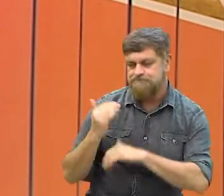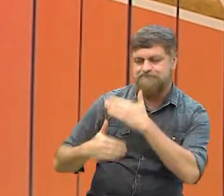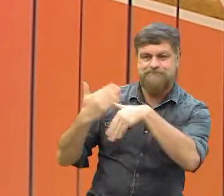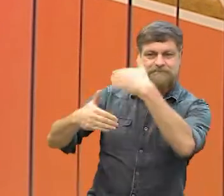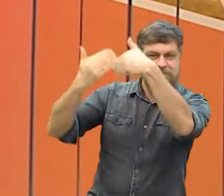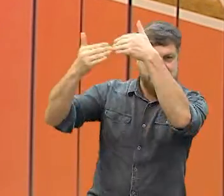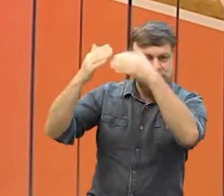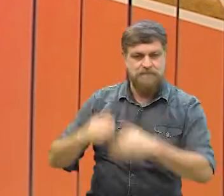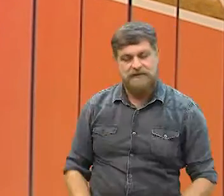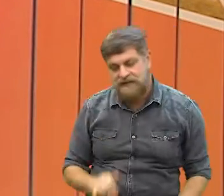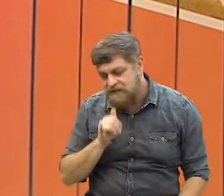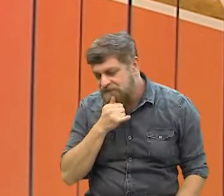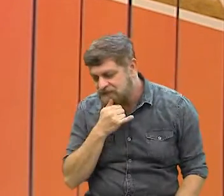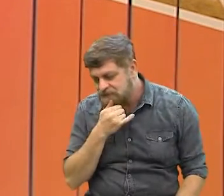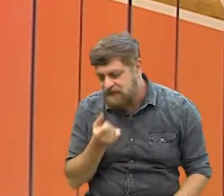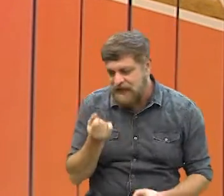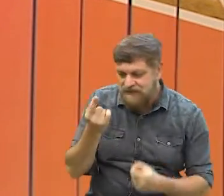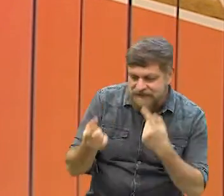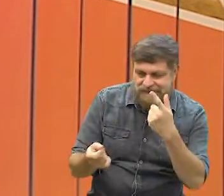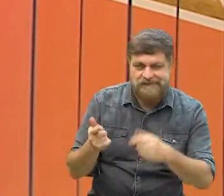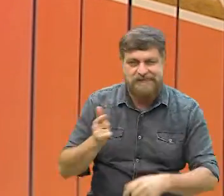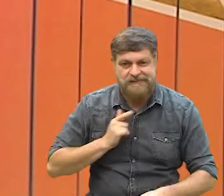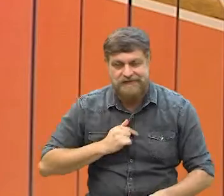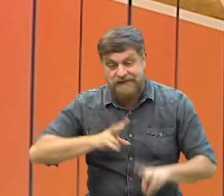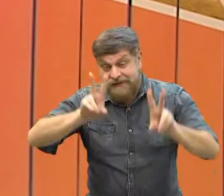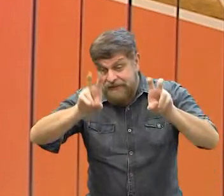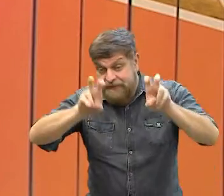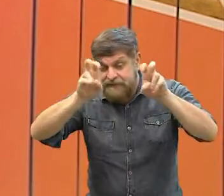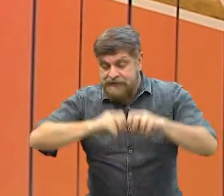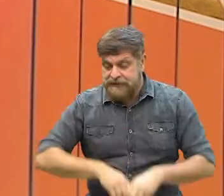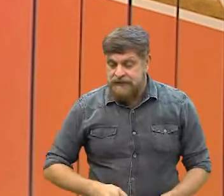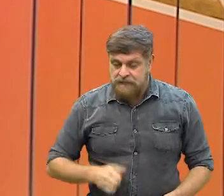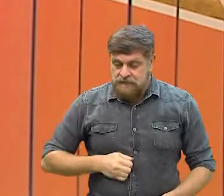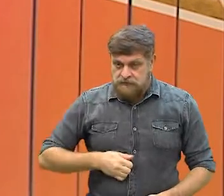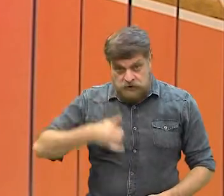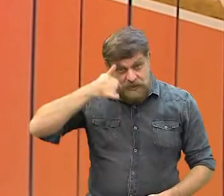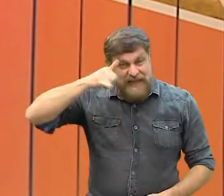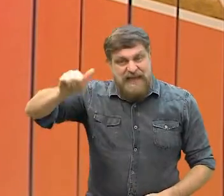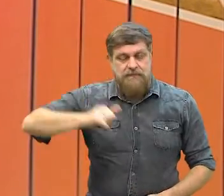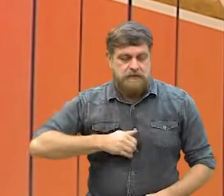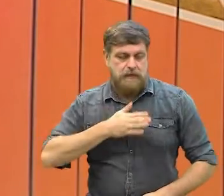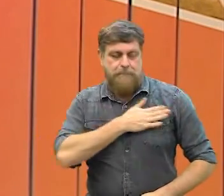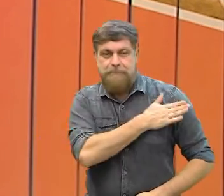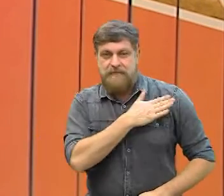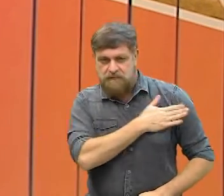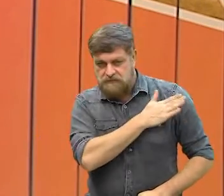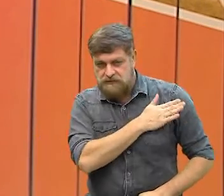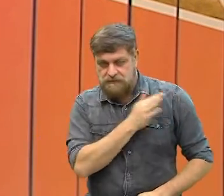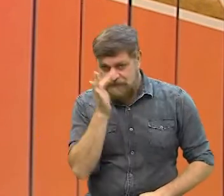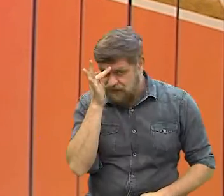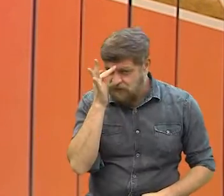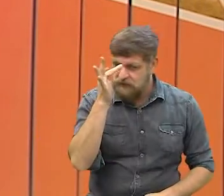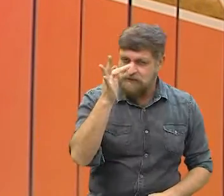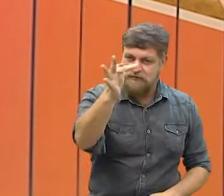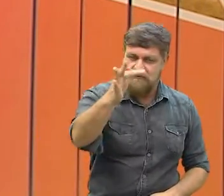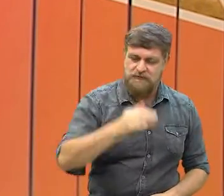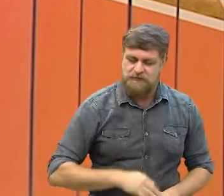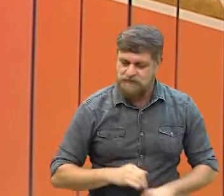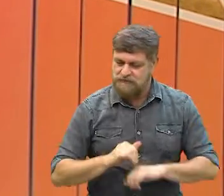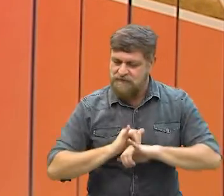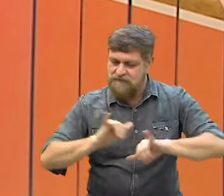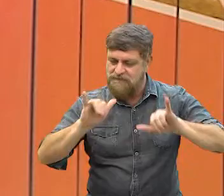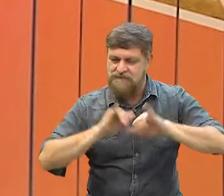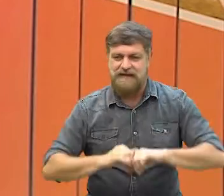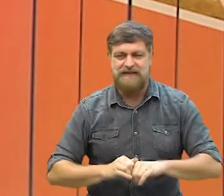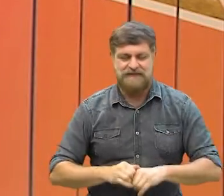evolução. Infelizmente, de vez em quando, a gente tem que falar sobre estes assuntos, tem que combater este preconceito, mas que no futuro a gente fala apenas sobre